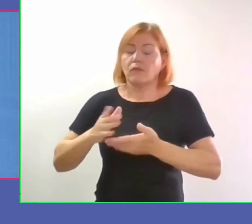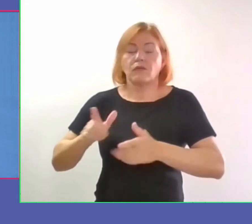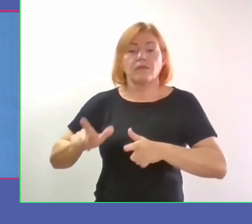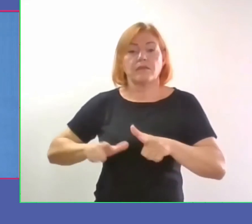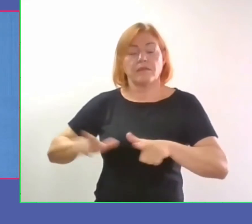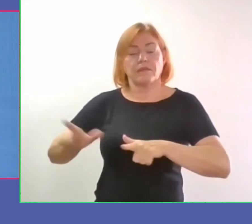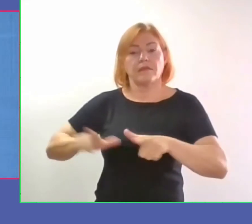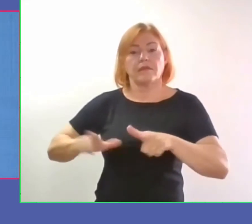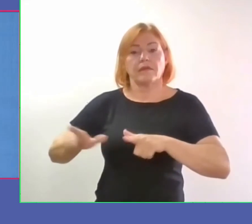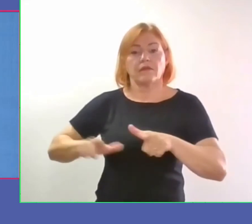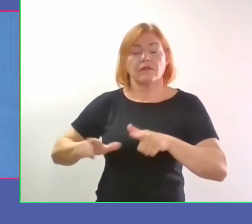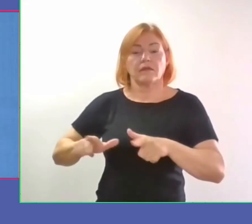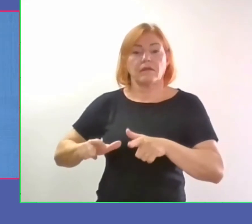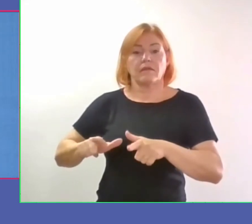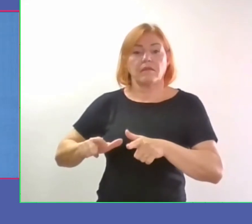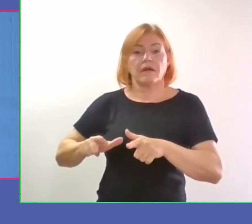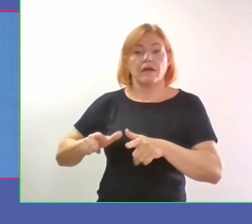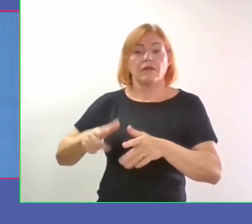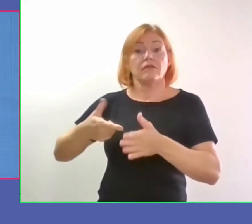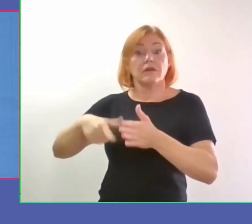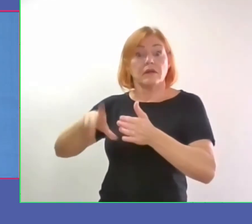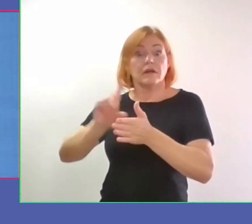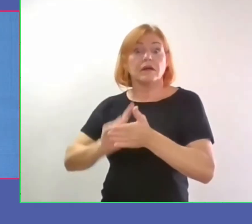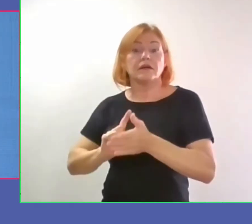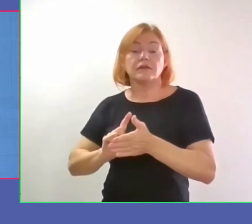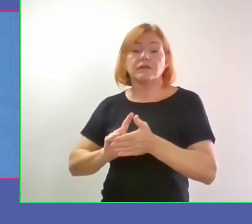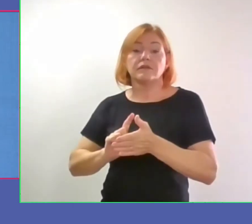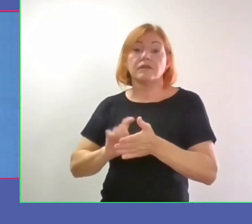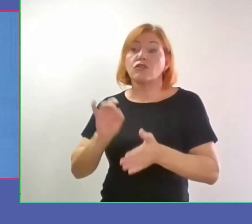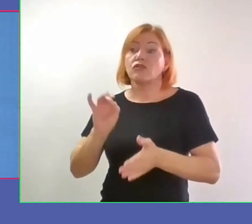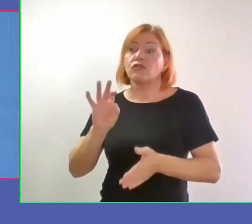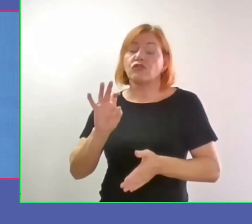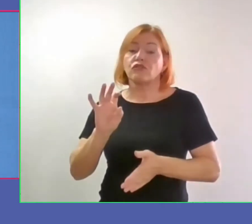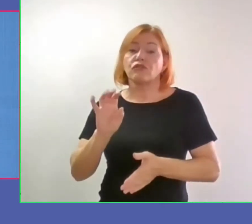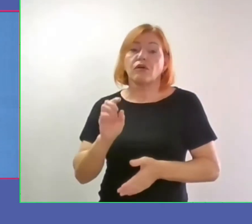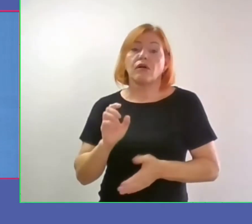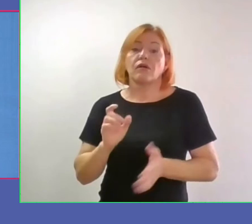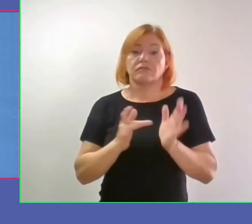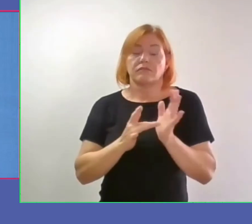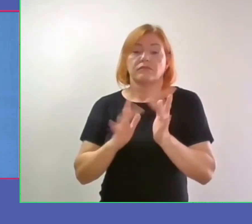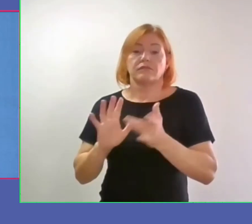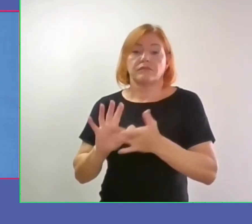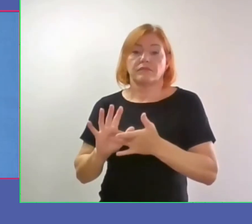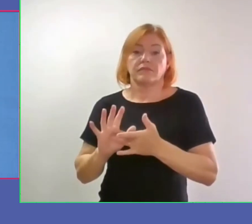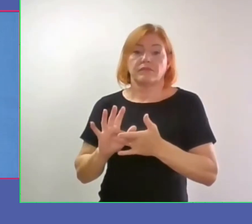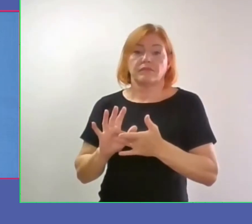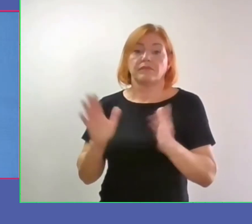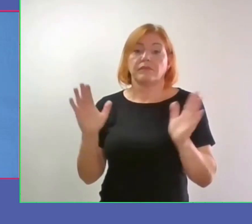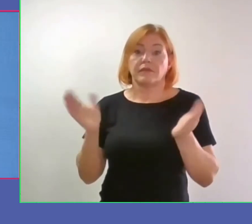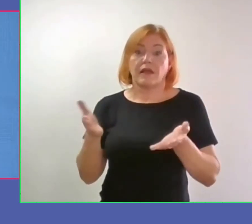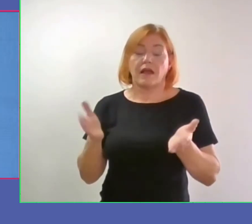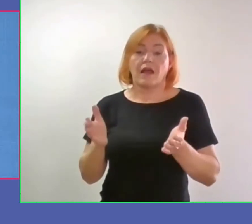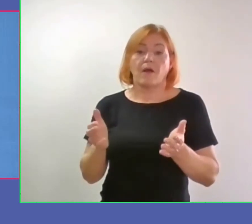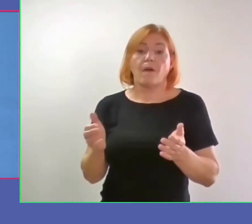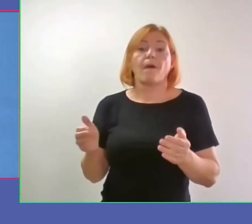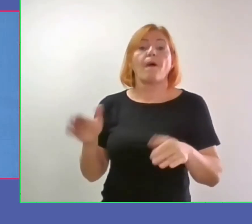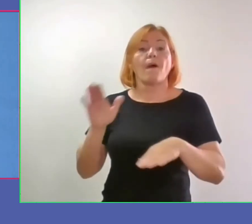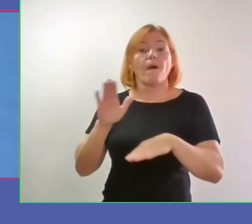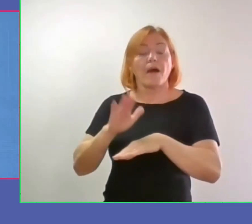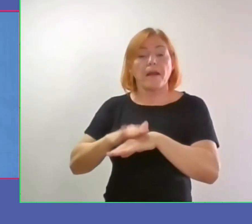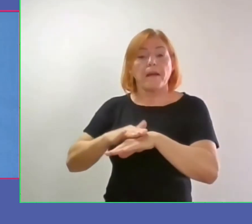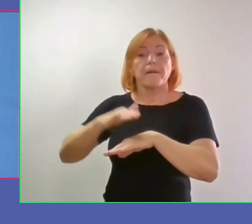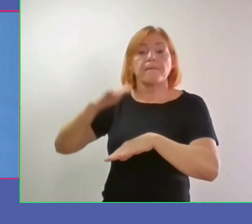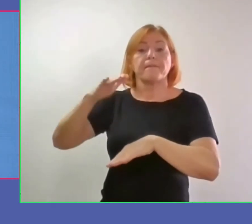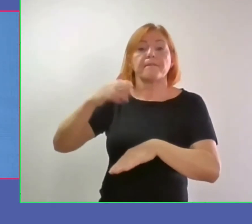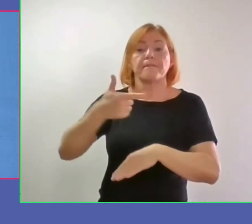reino. Agora ele estava instruindo os 12, chamou os 12 e também enviou os 12 como